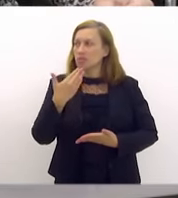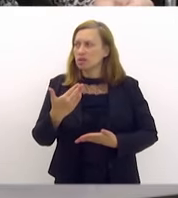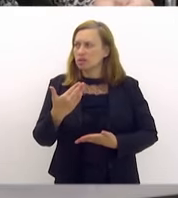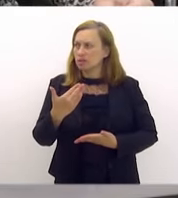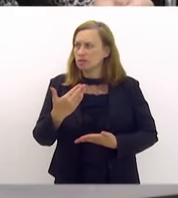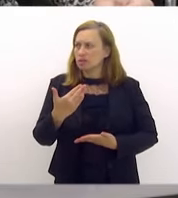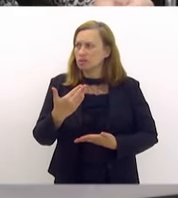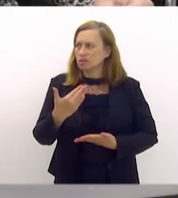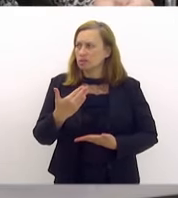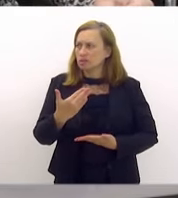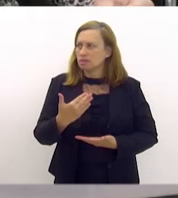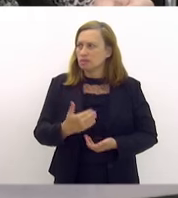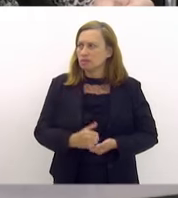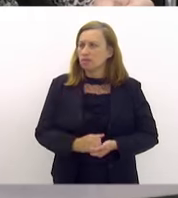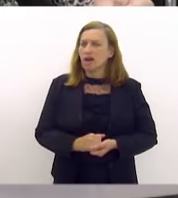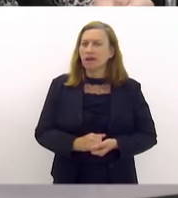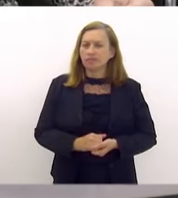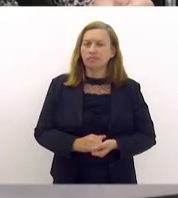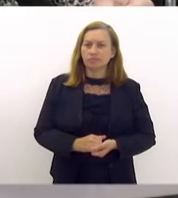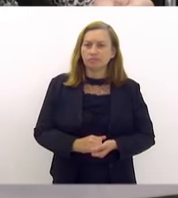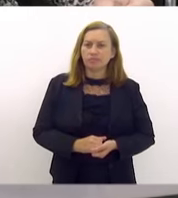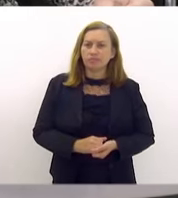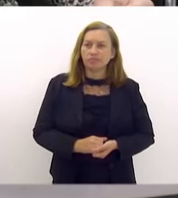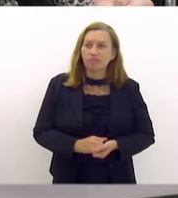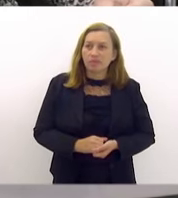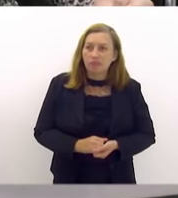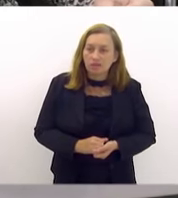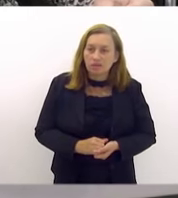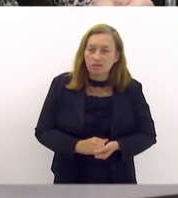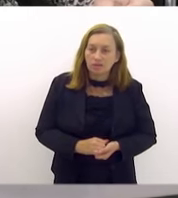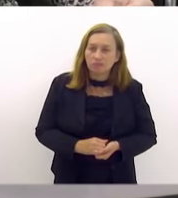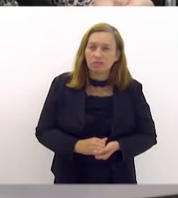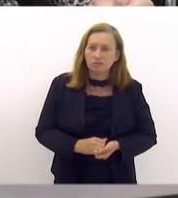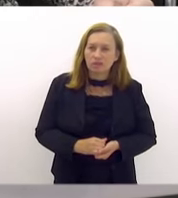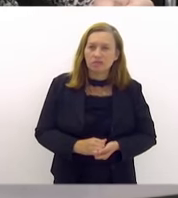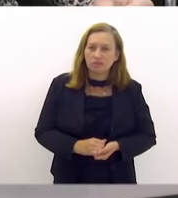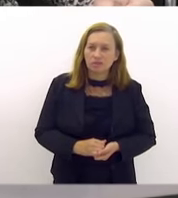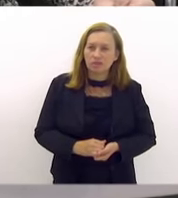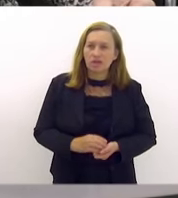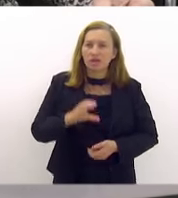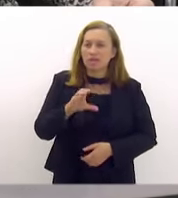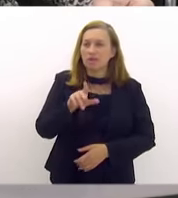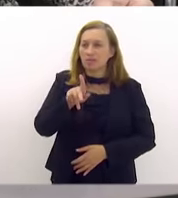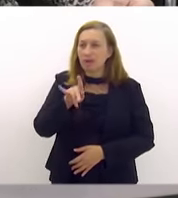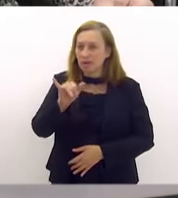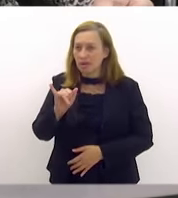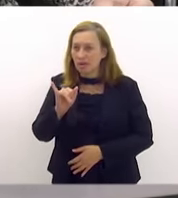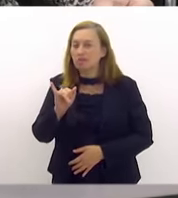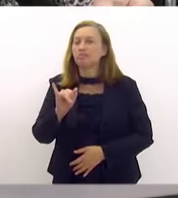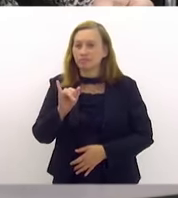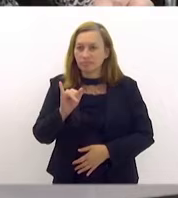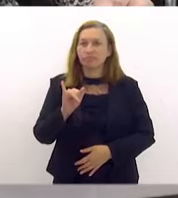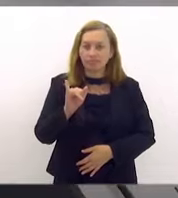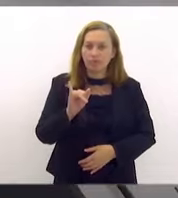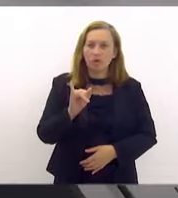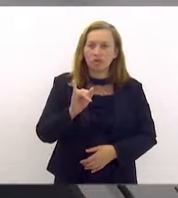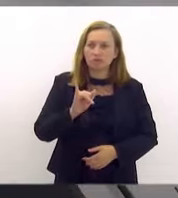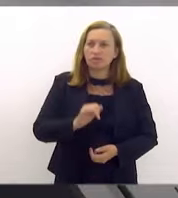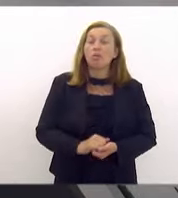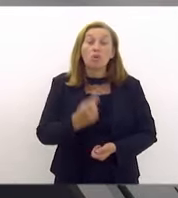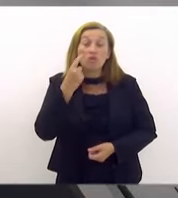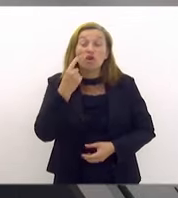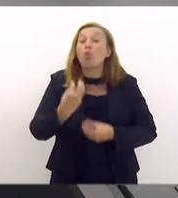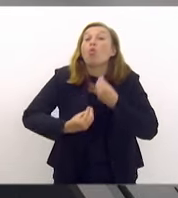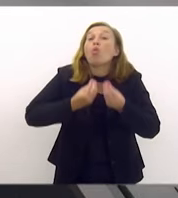vocês não se sintam de maneira alguma inquiridos por essa CPI pelo contrário Estamos vendo